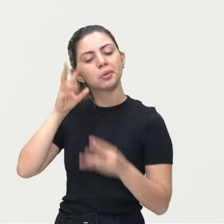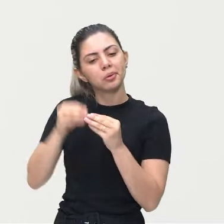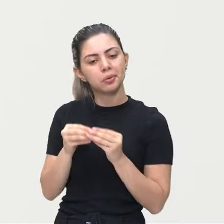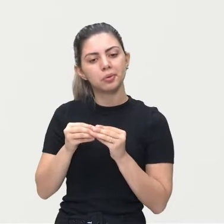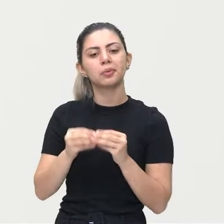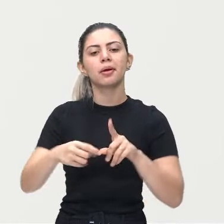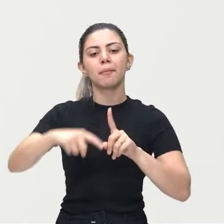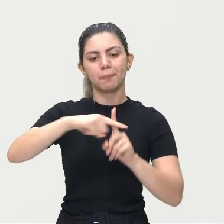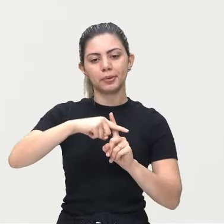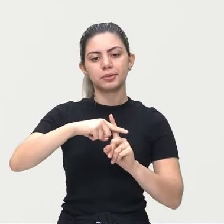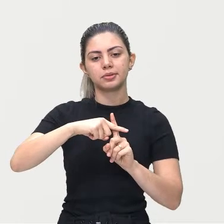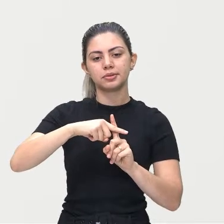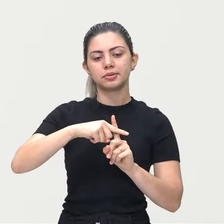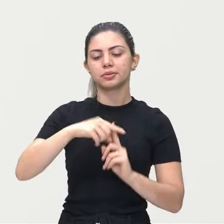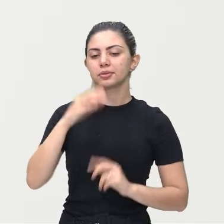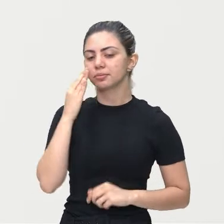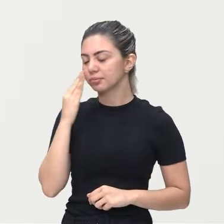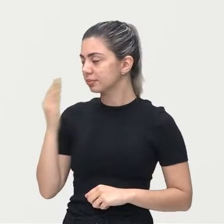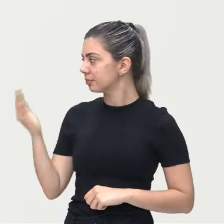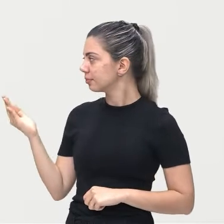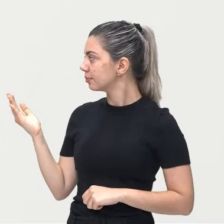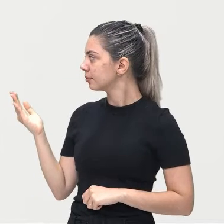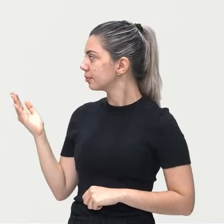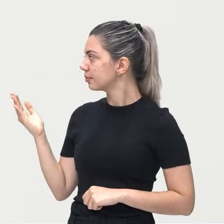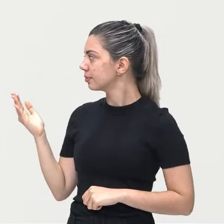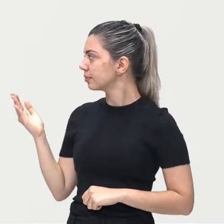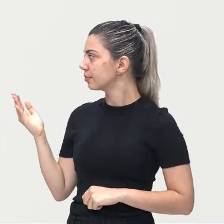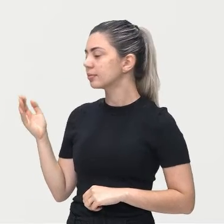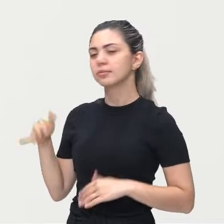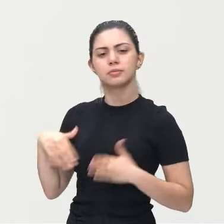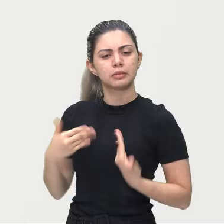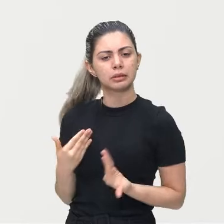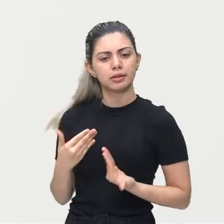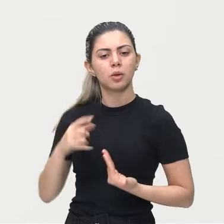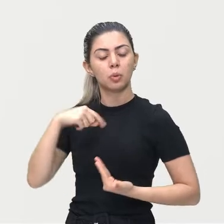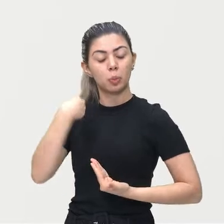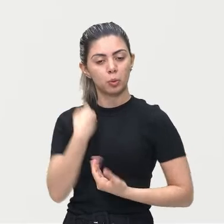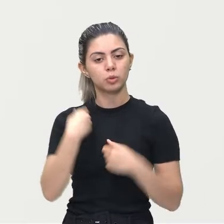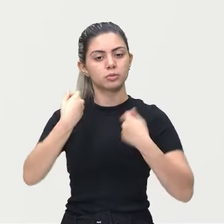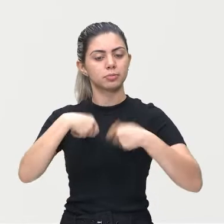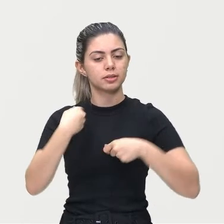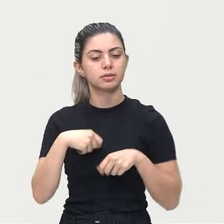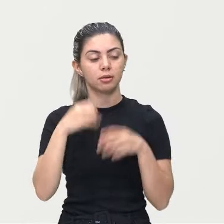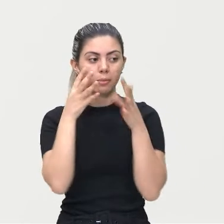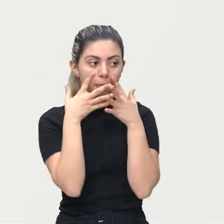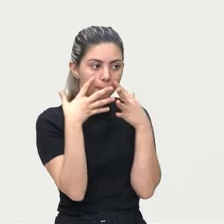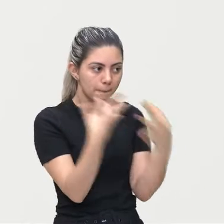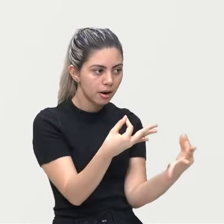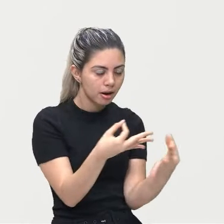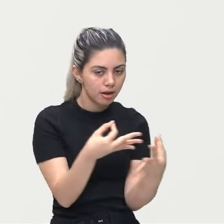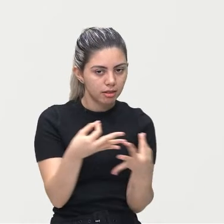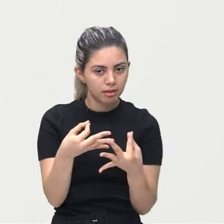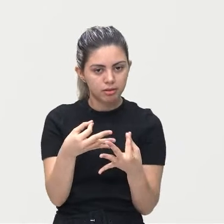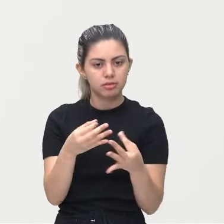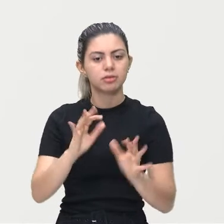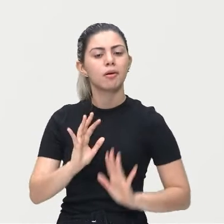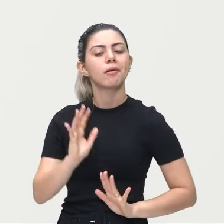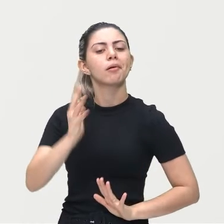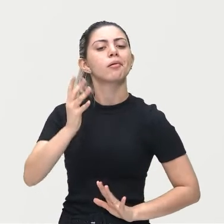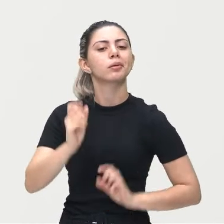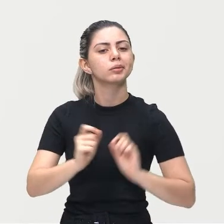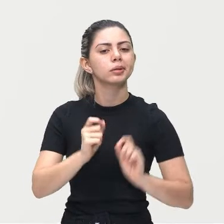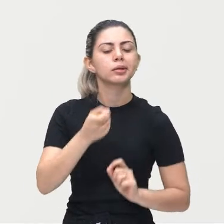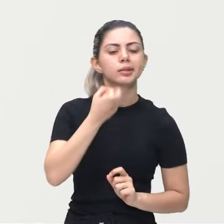aqui nós estamos diante de um mais. Então, olha só a análise que nós temos que fazer, pessoal. Ó, o que ocorreu de